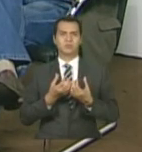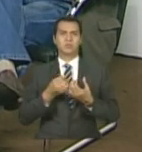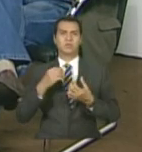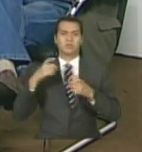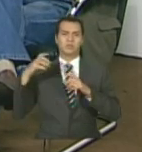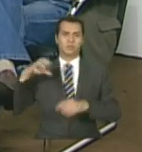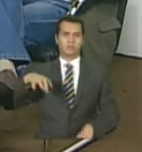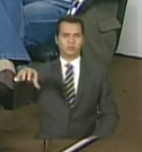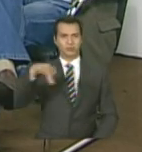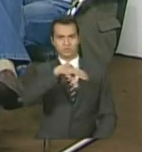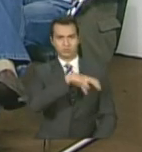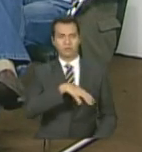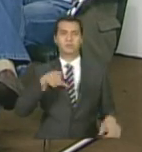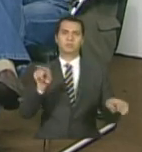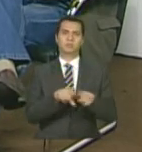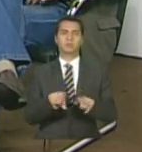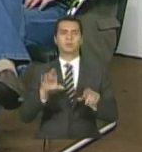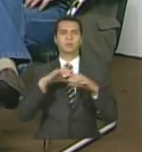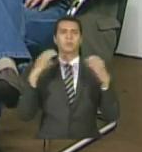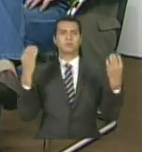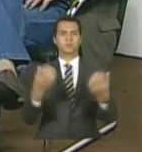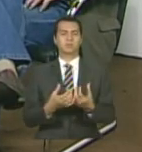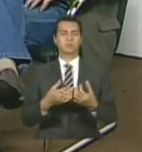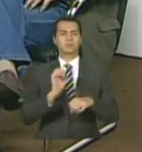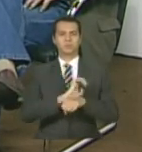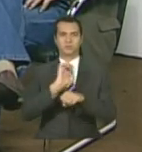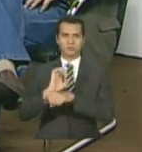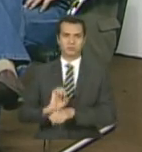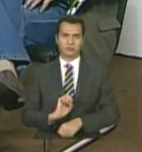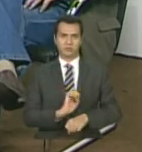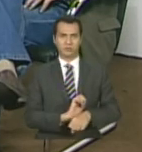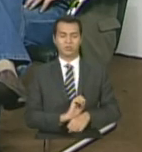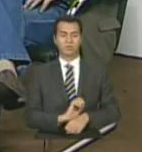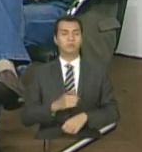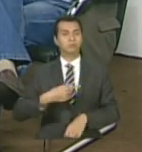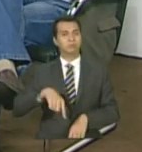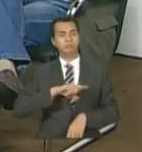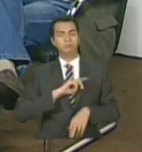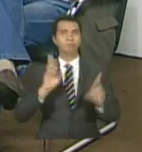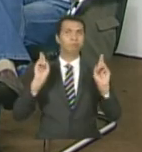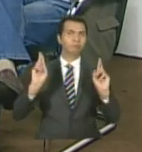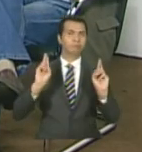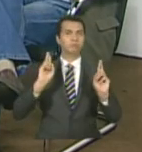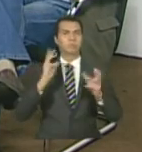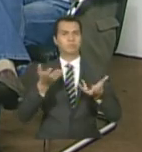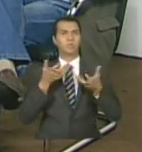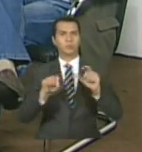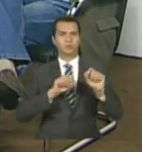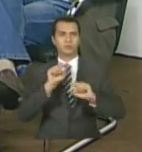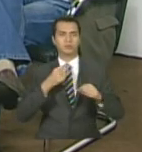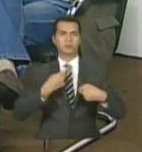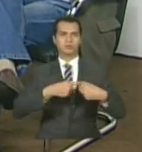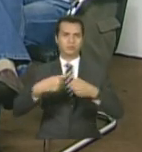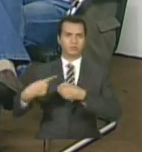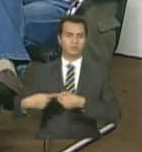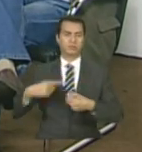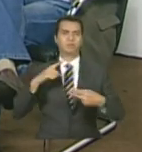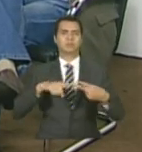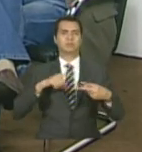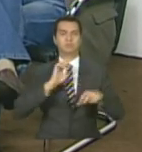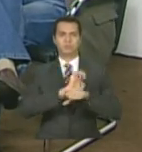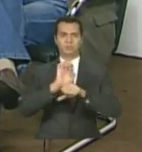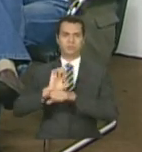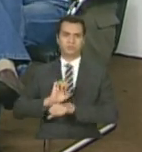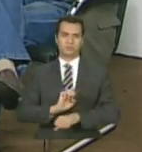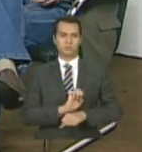estaduais. Há uma expectativa muito grande nessa construção de que os municípios e os estados se perguntam e